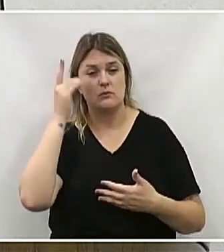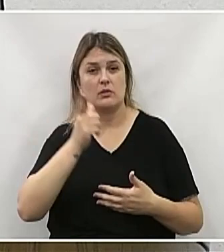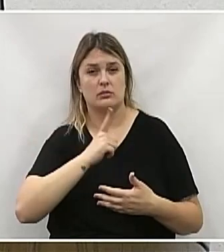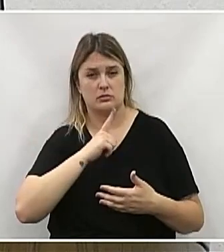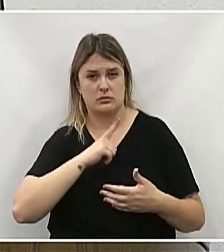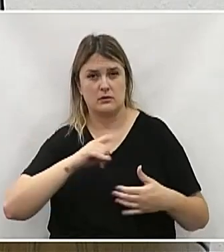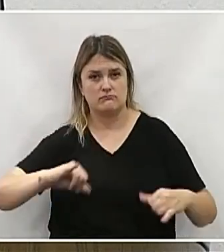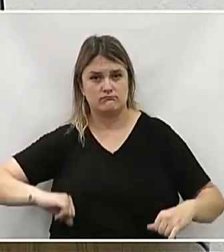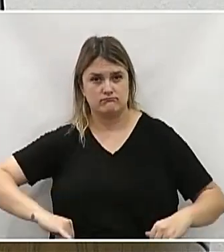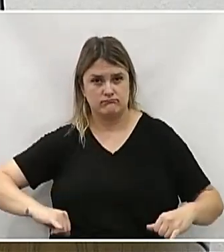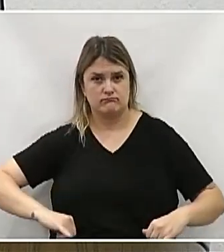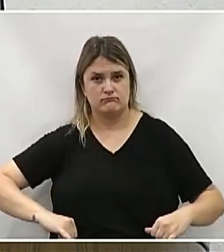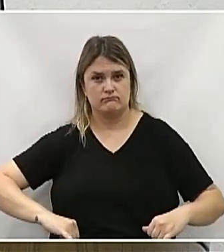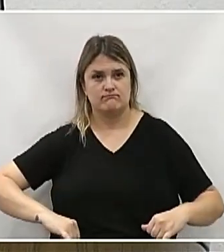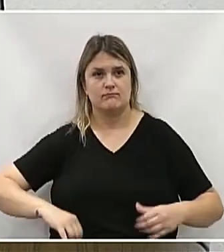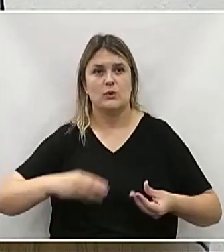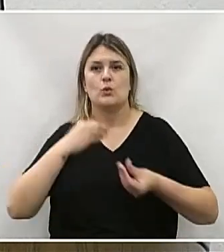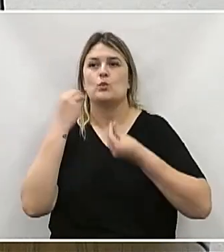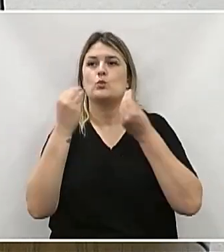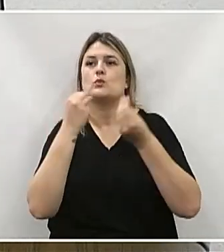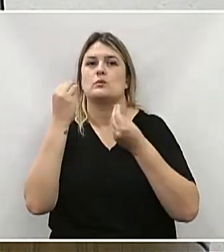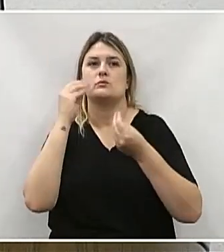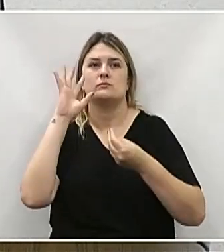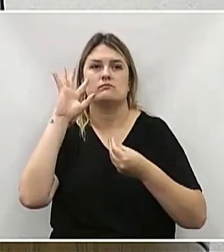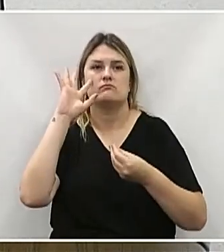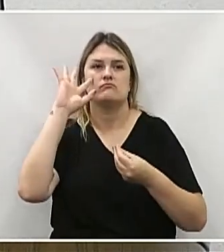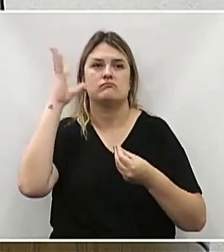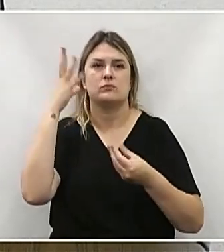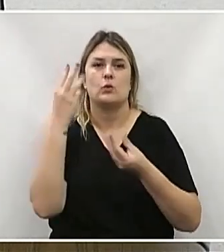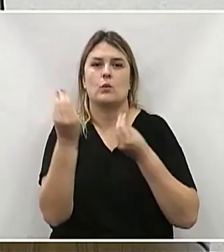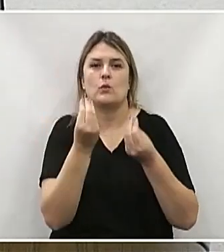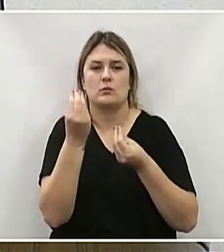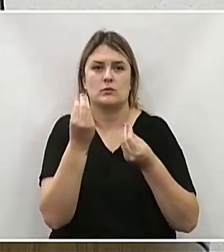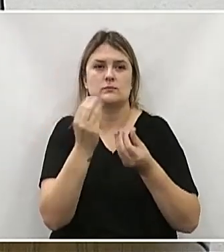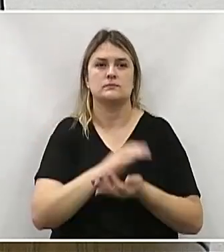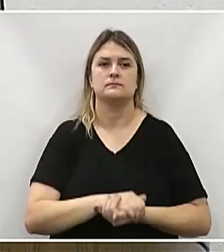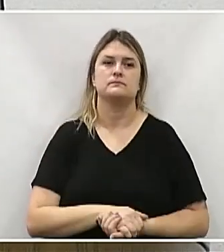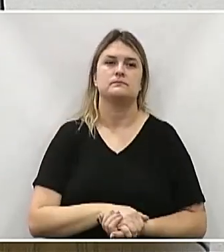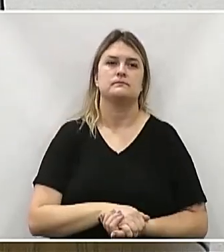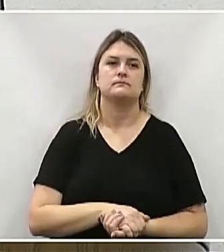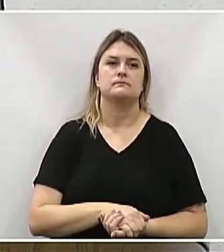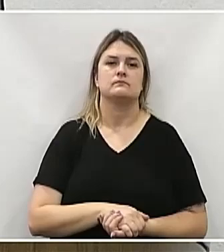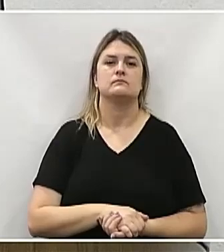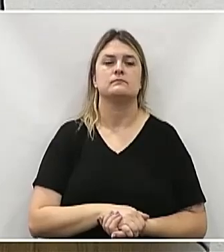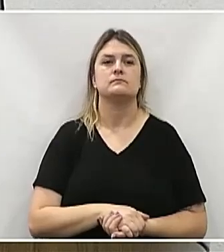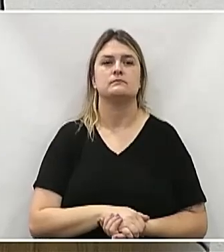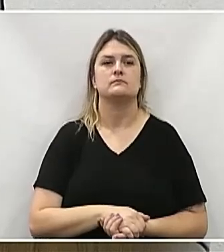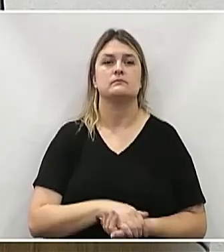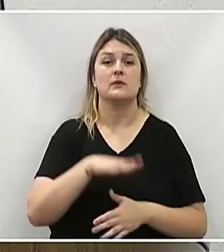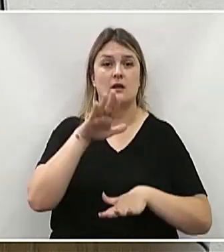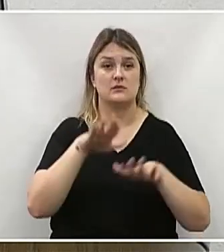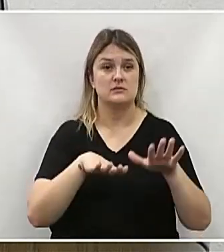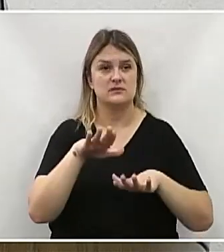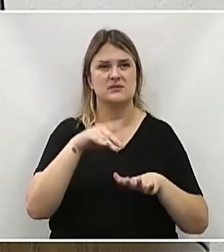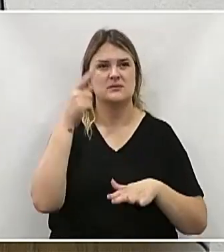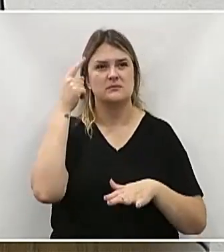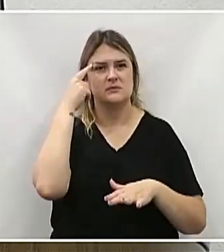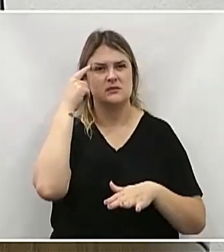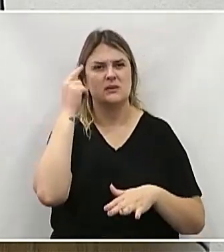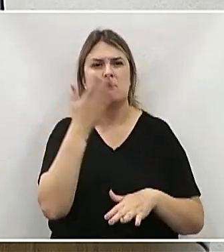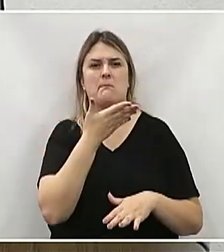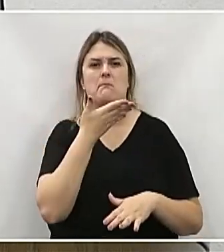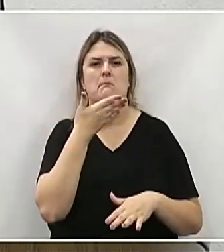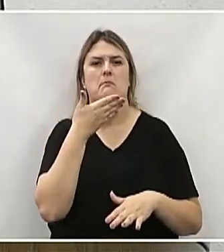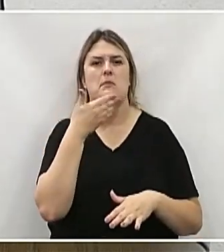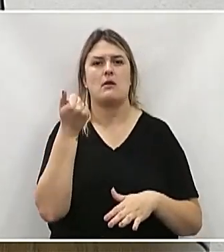sofrimento ela procura uma saída e muitas vezes ela encontra o suicídio numa nota